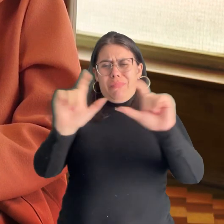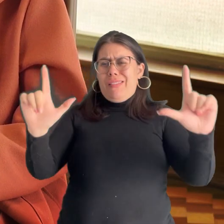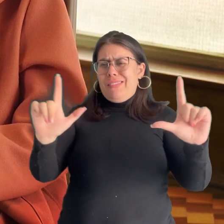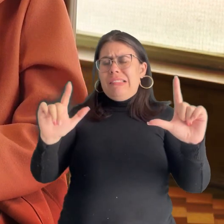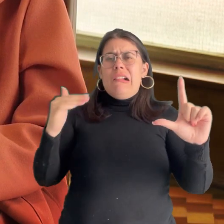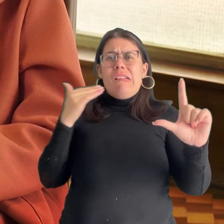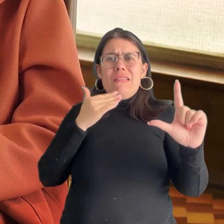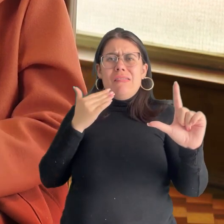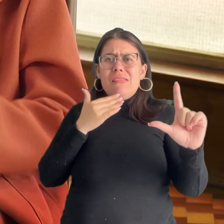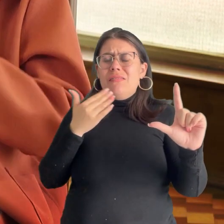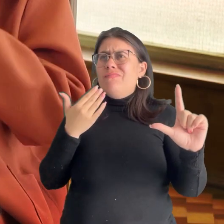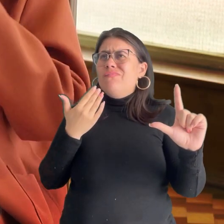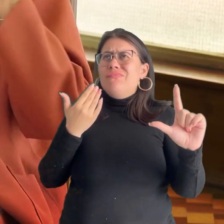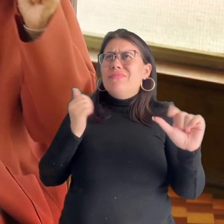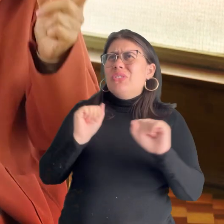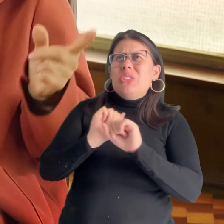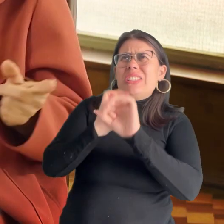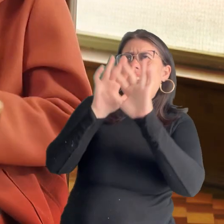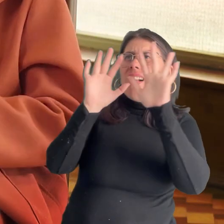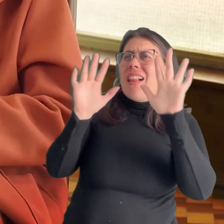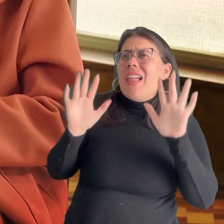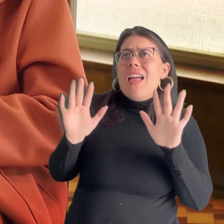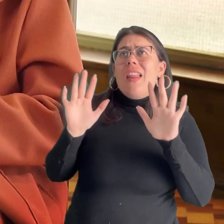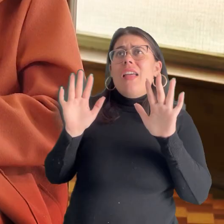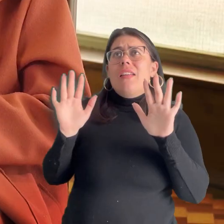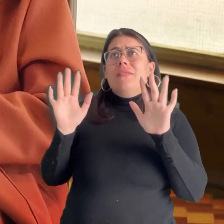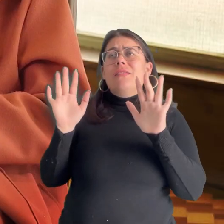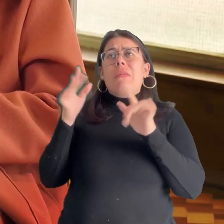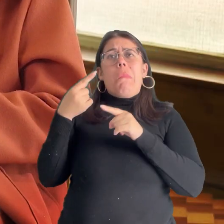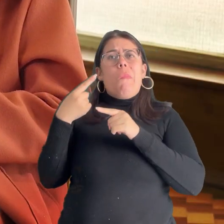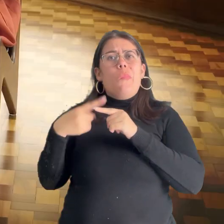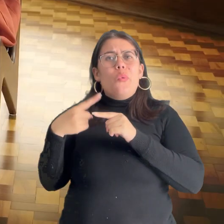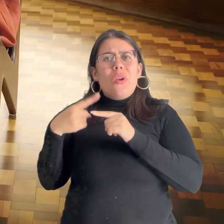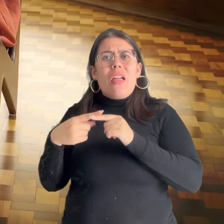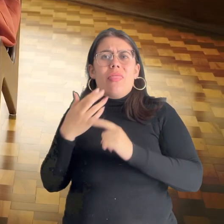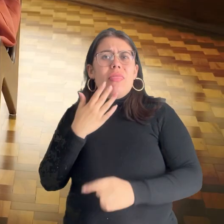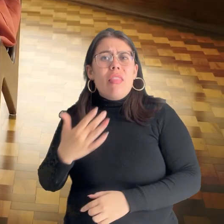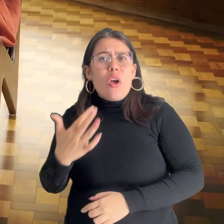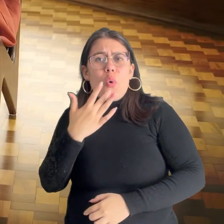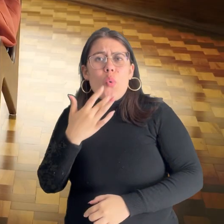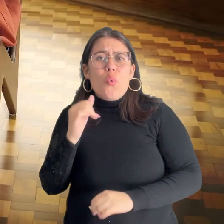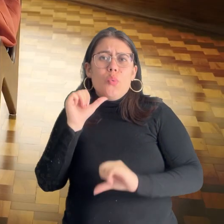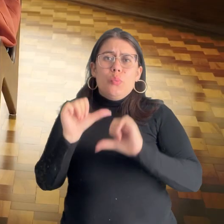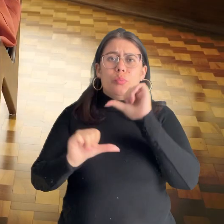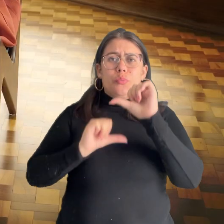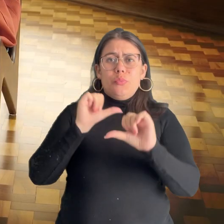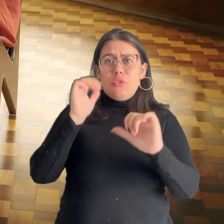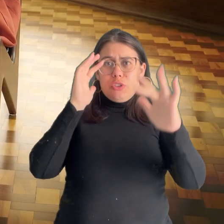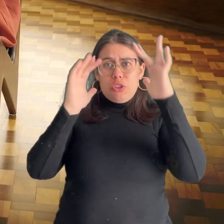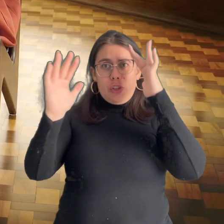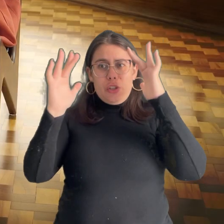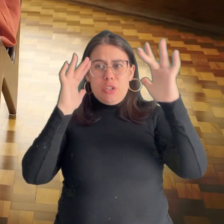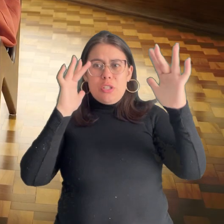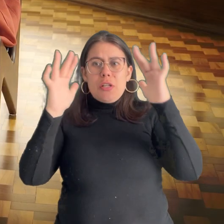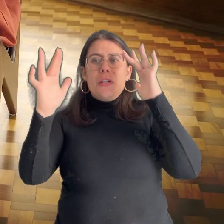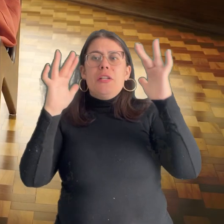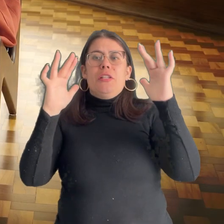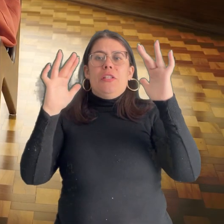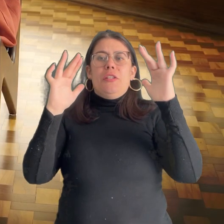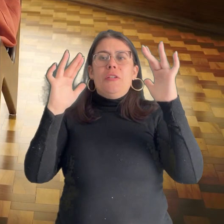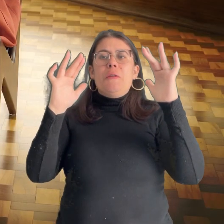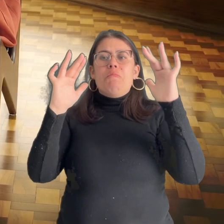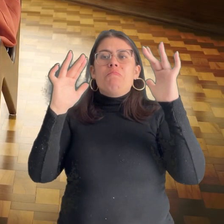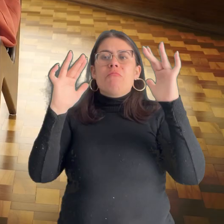o entendimento de uma unidade estilística, segundo a teoria do Cesare Brandi, que a gente